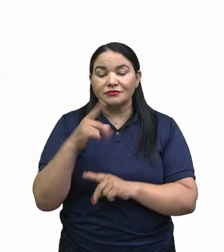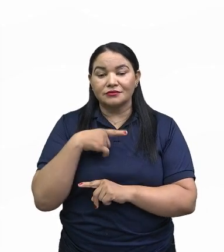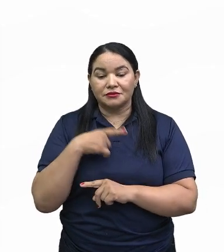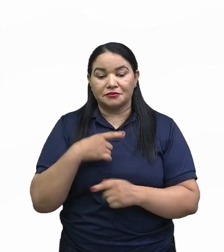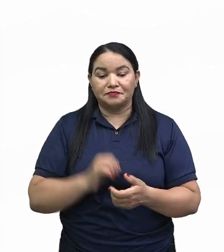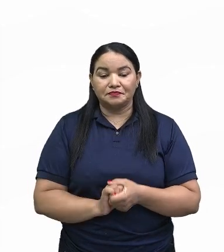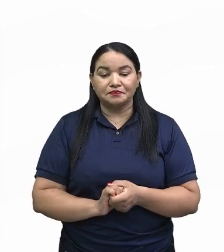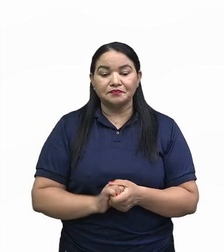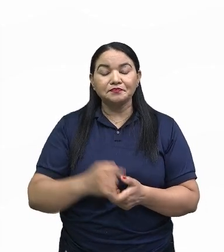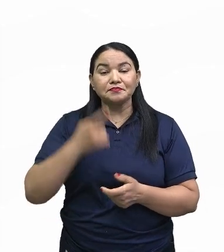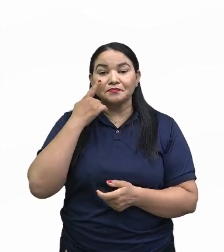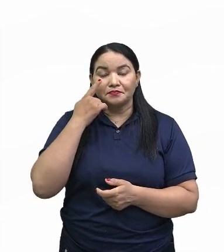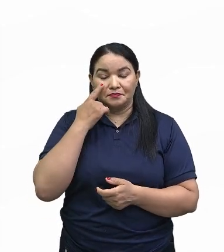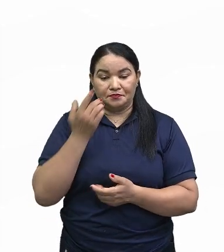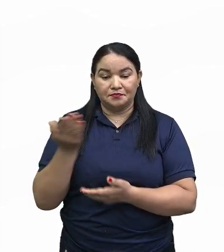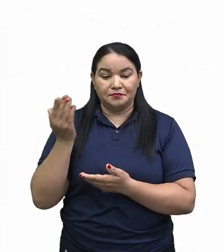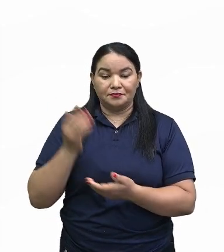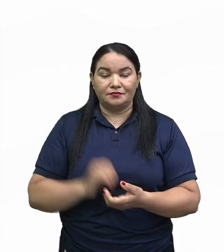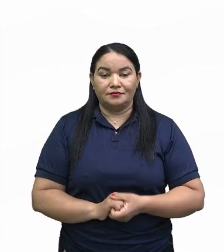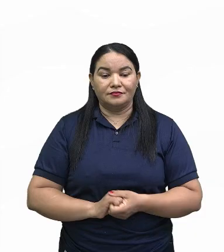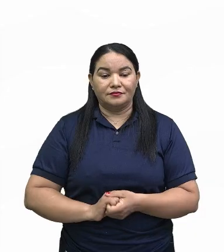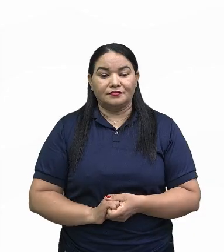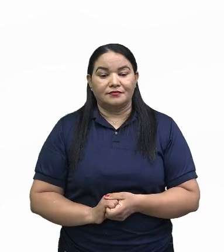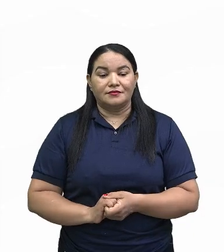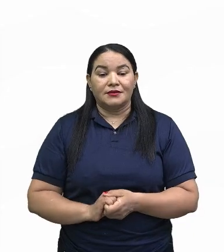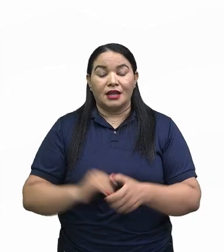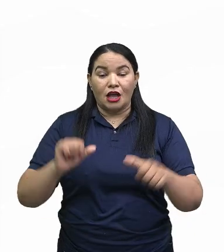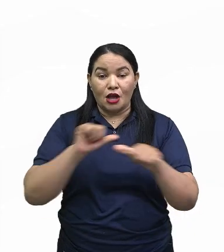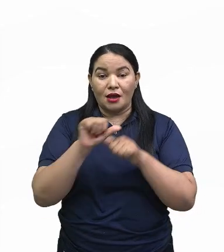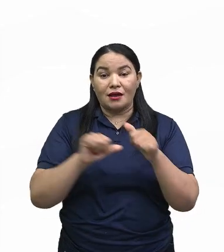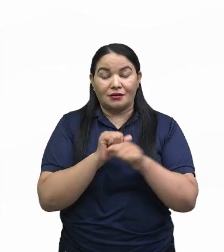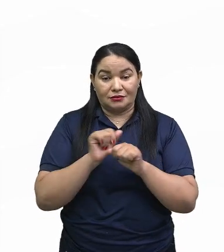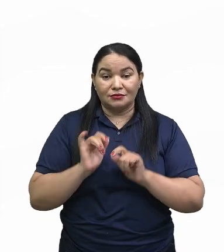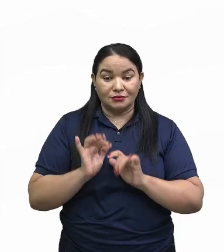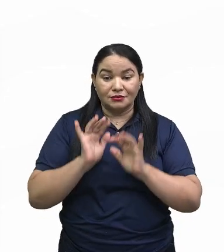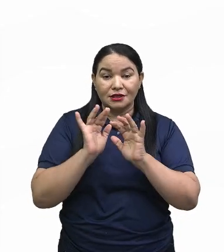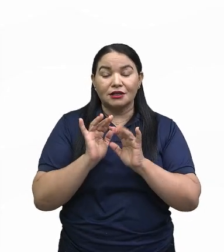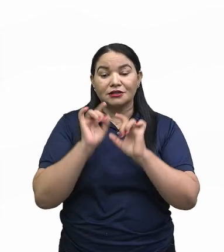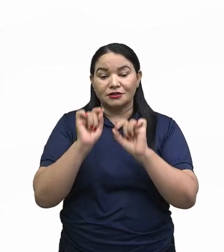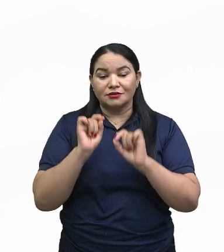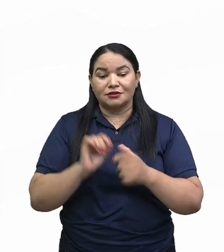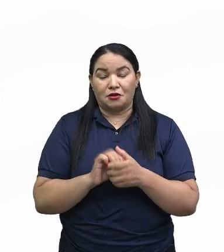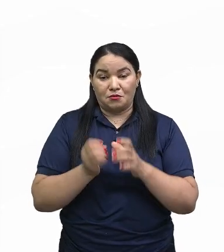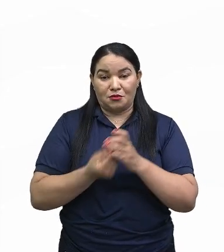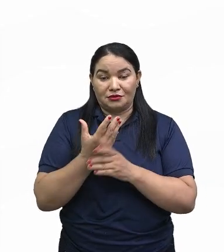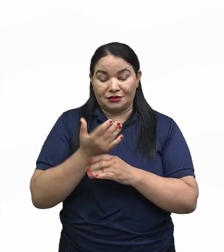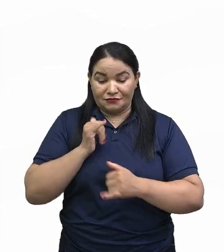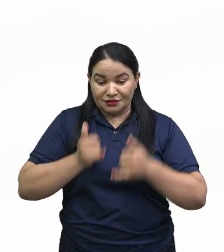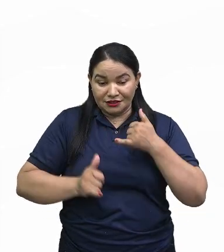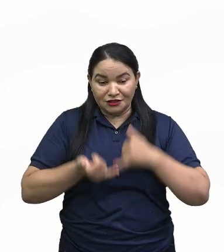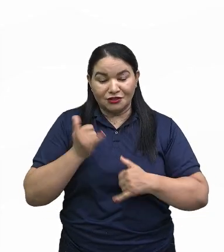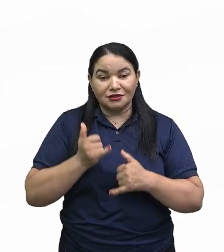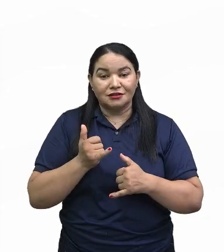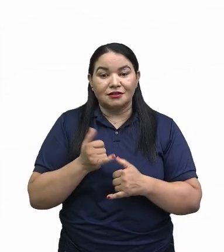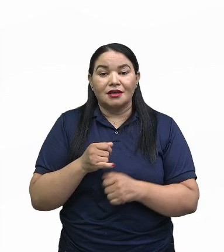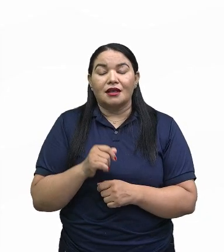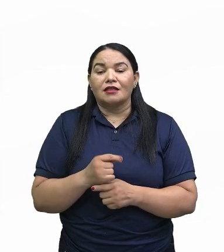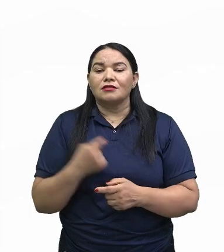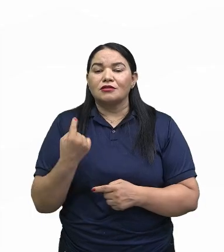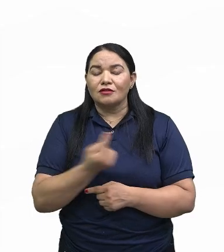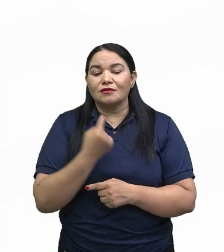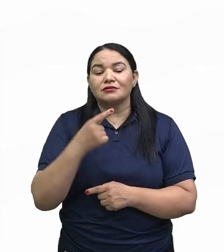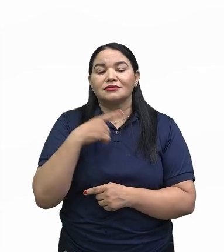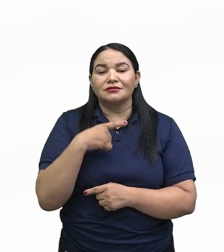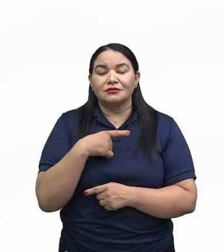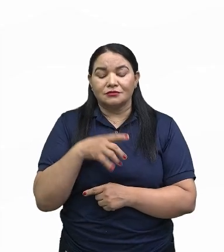tá? Vamos observar então agora sobre as trocas gasosas e a produção de energia. Como nós falamos, né? Para a gente obter